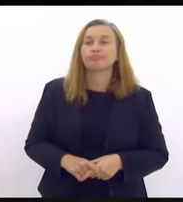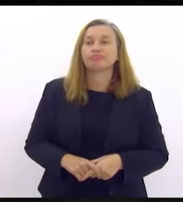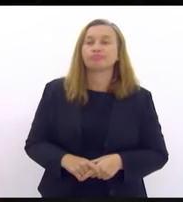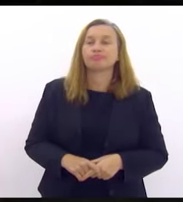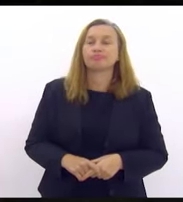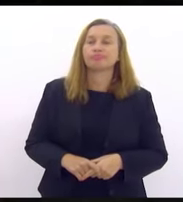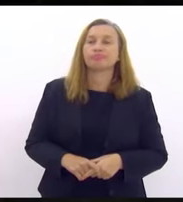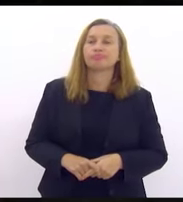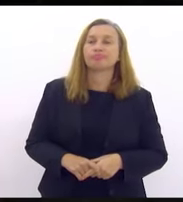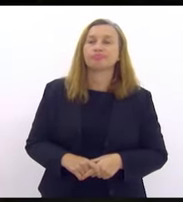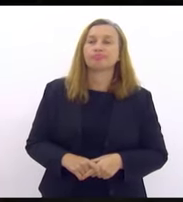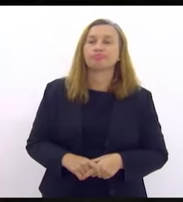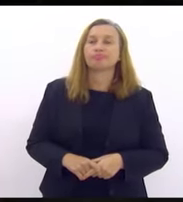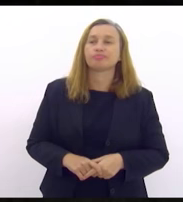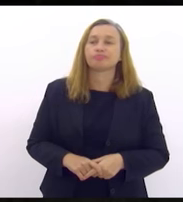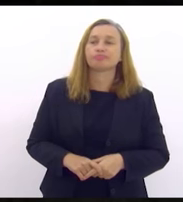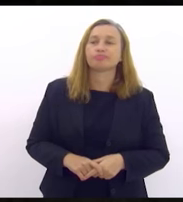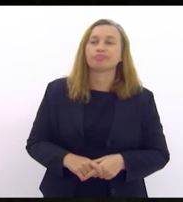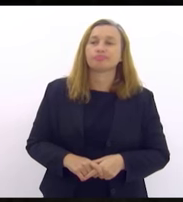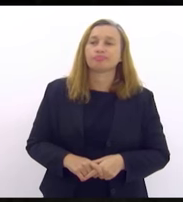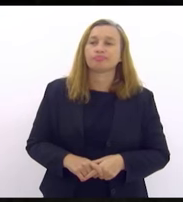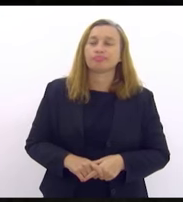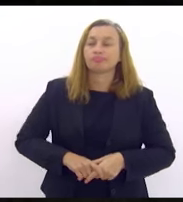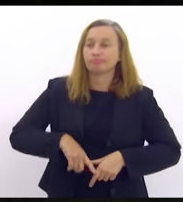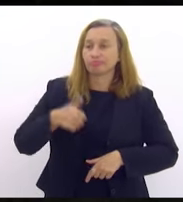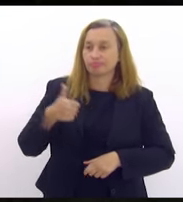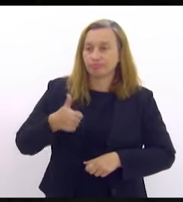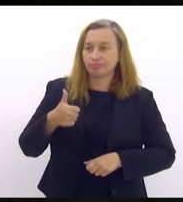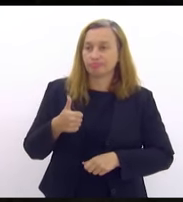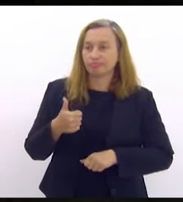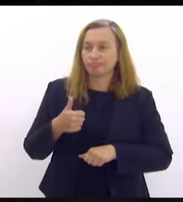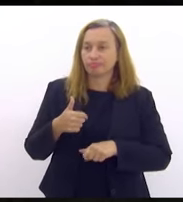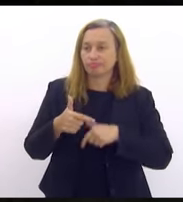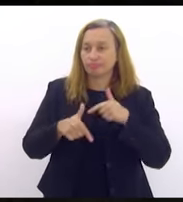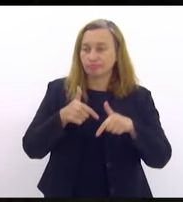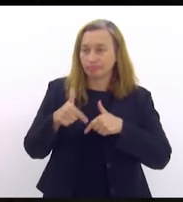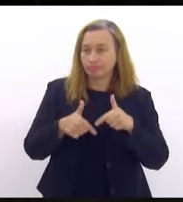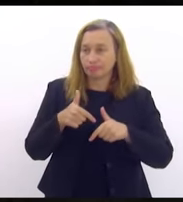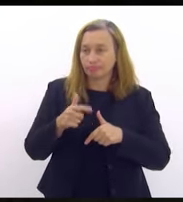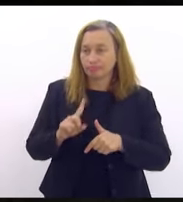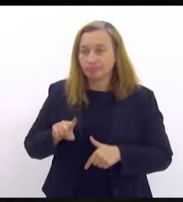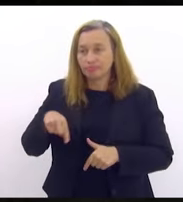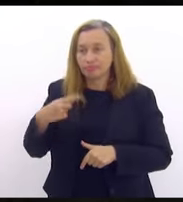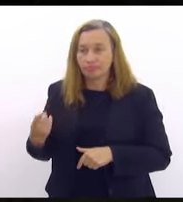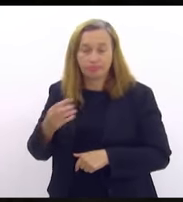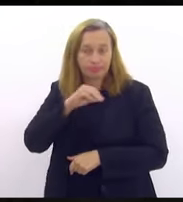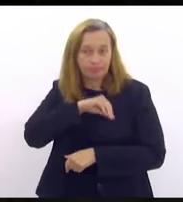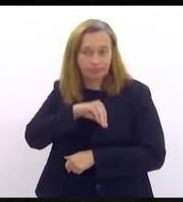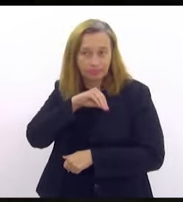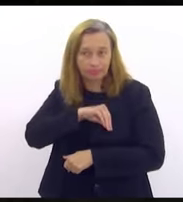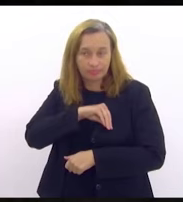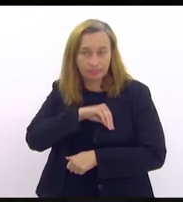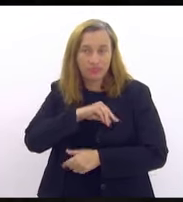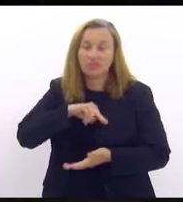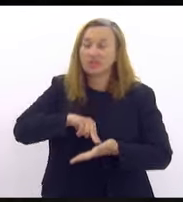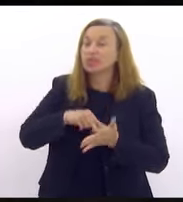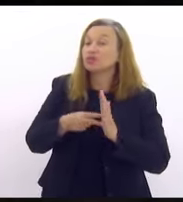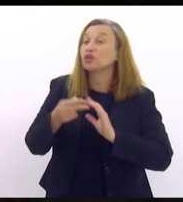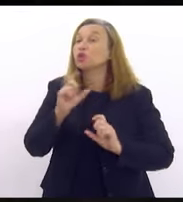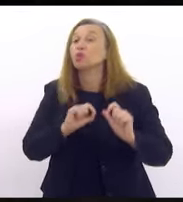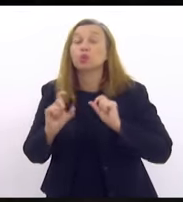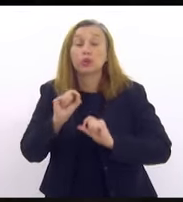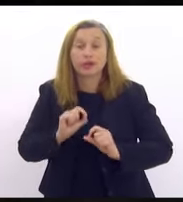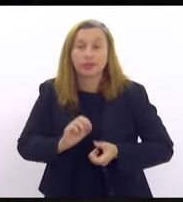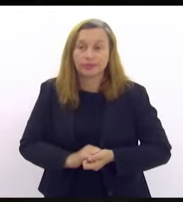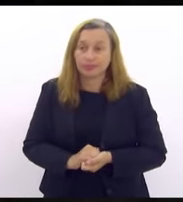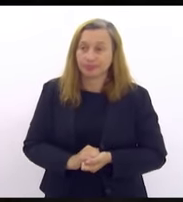do primeiro trabalho para depois salário que que isso quer dizer isso quer